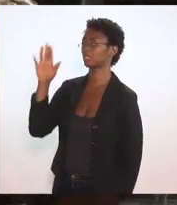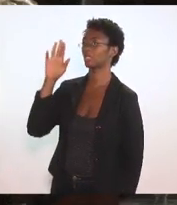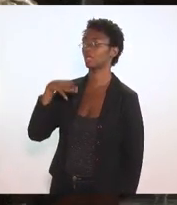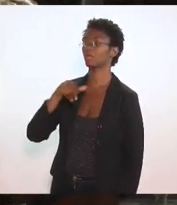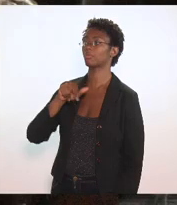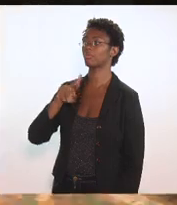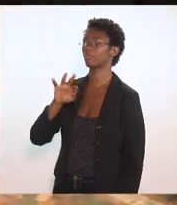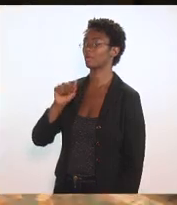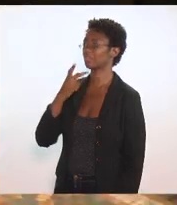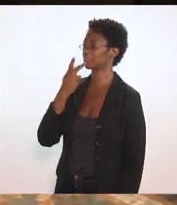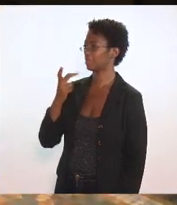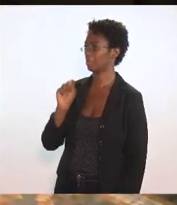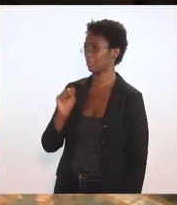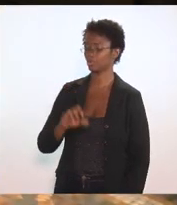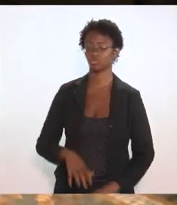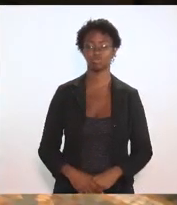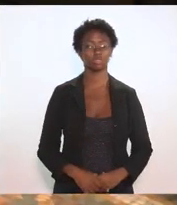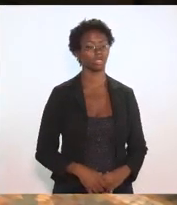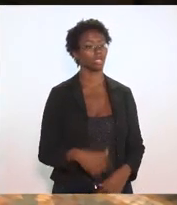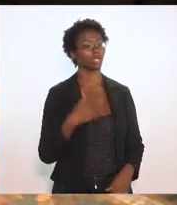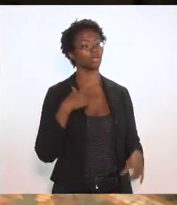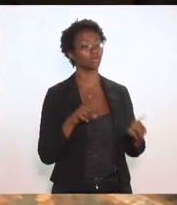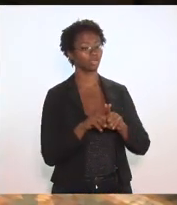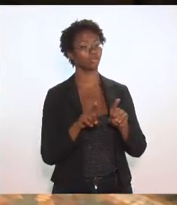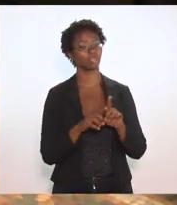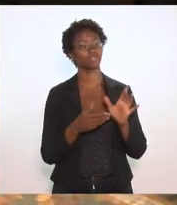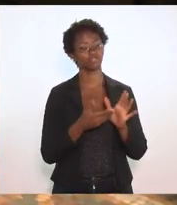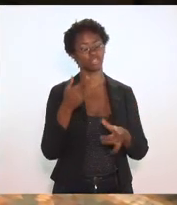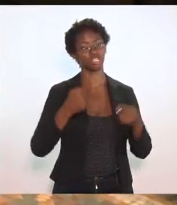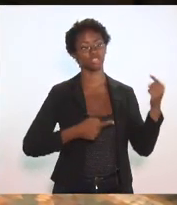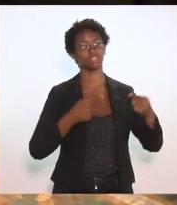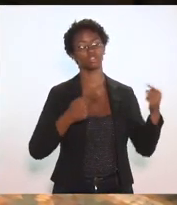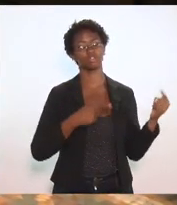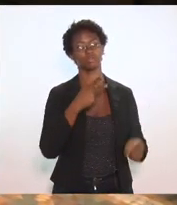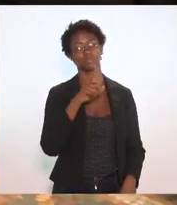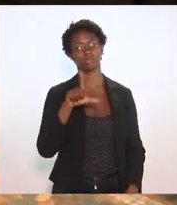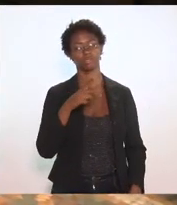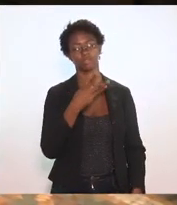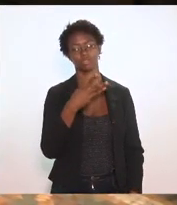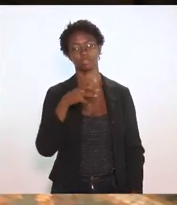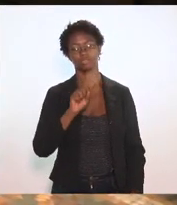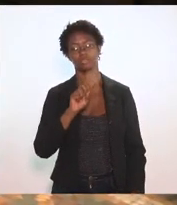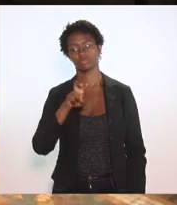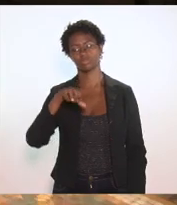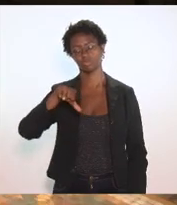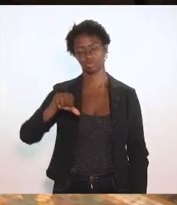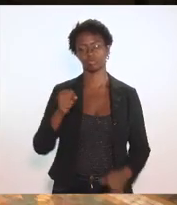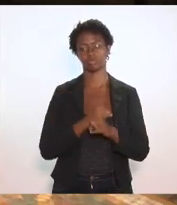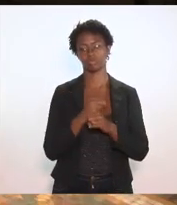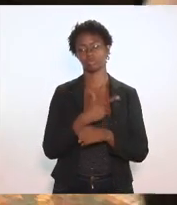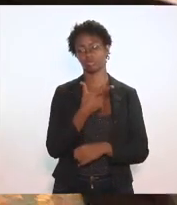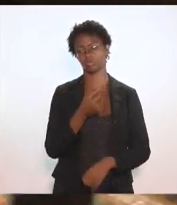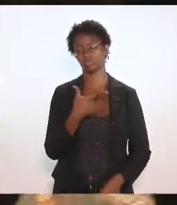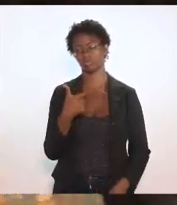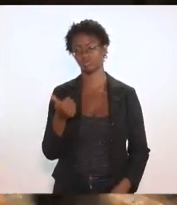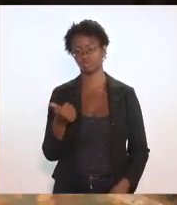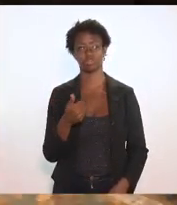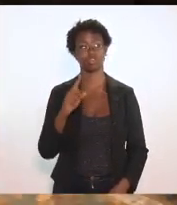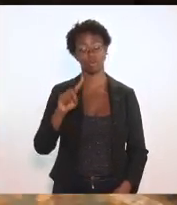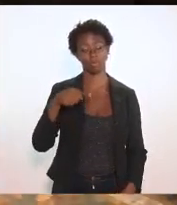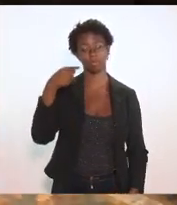Marta Rocha. Presidente, eu queria pedir a retirada de pauta do projeto 3859 de 2021, que seria o próximo a